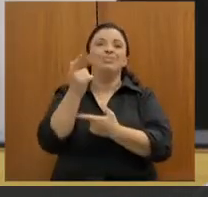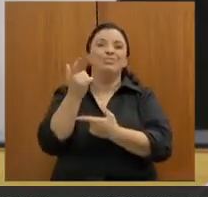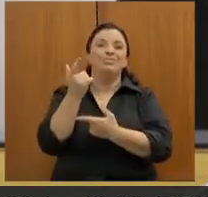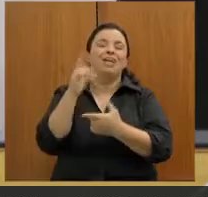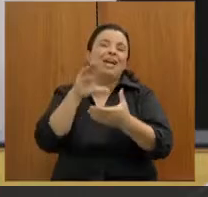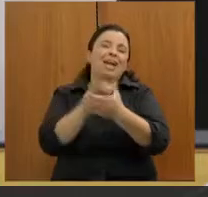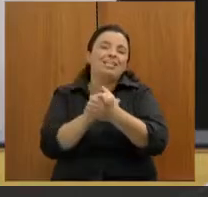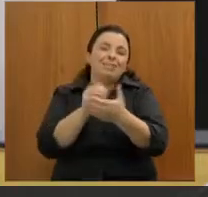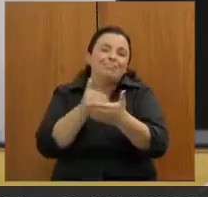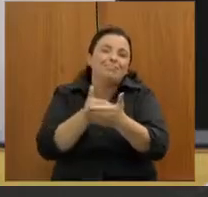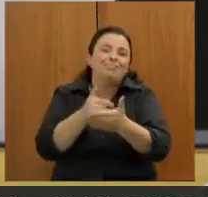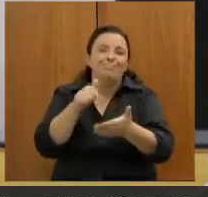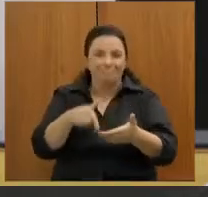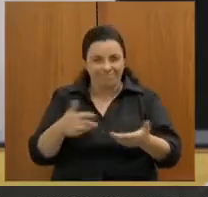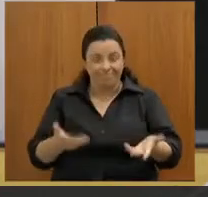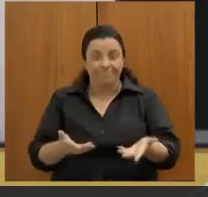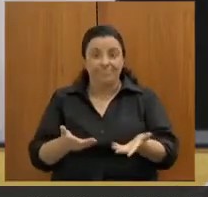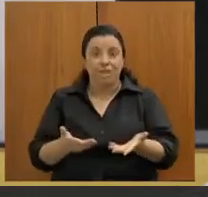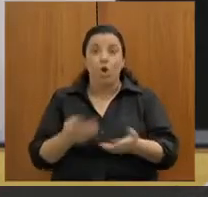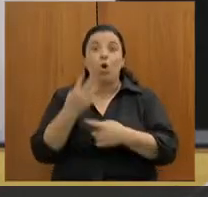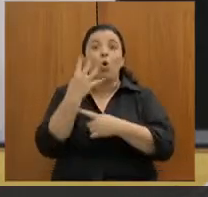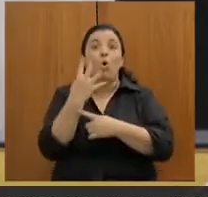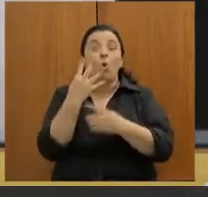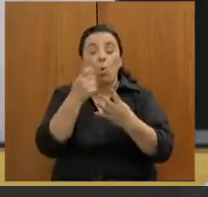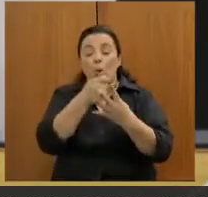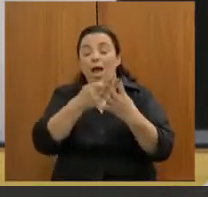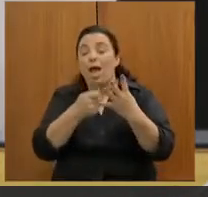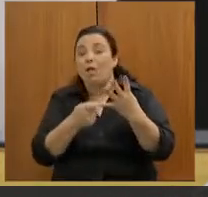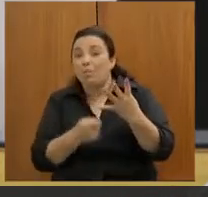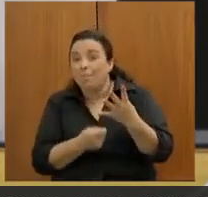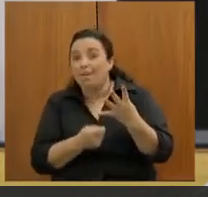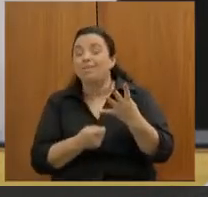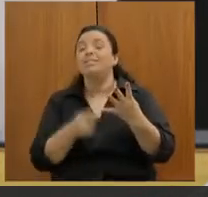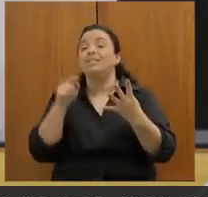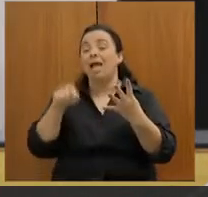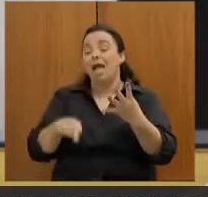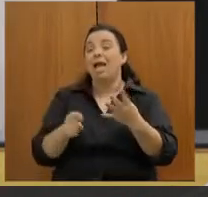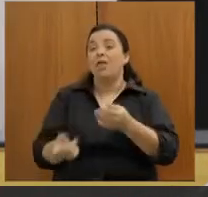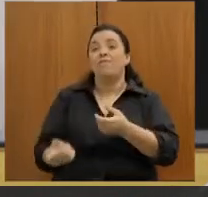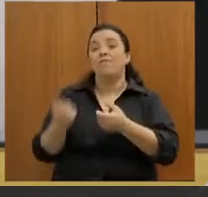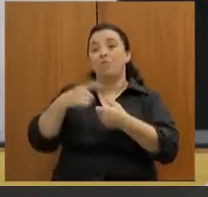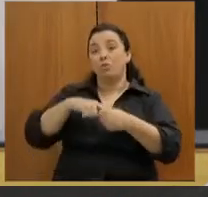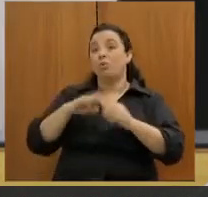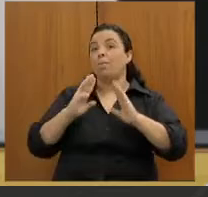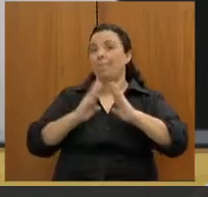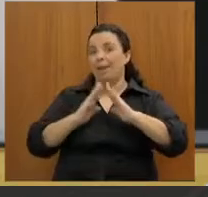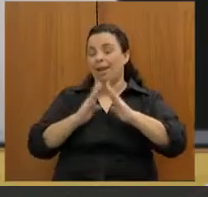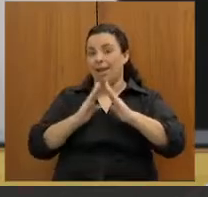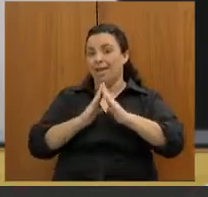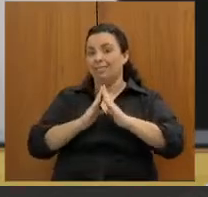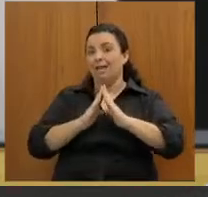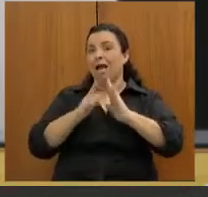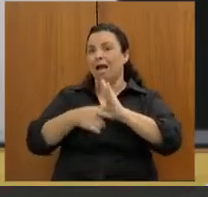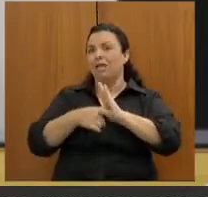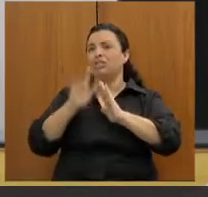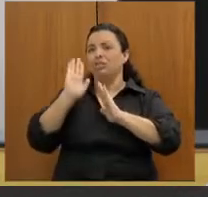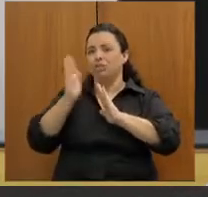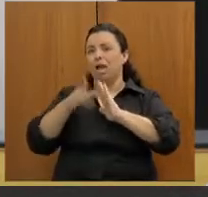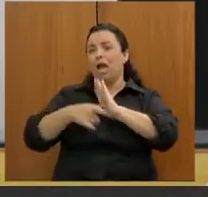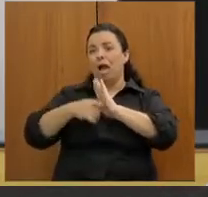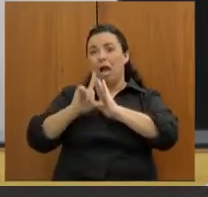agressões quatro meses depois quando Maria da Penha voltou para casa após duas cirurgias